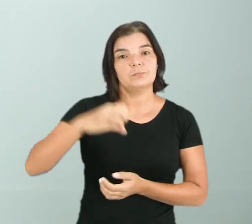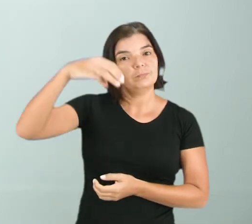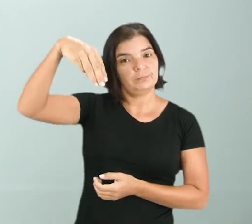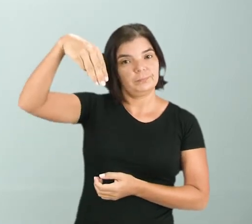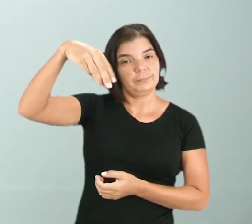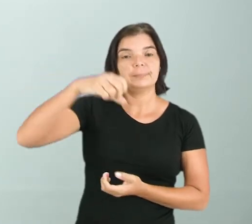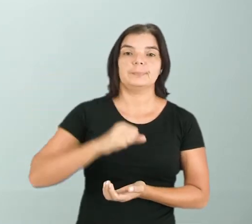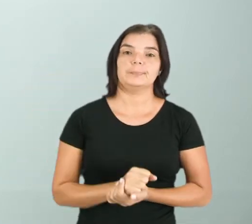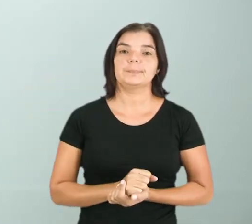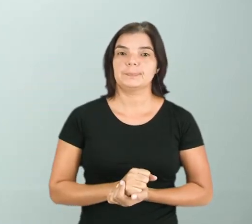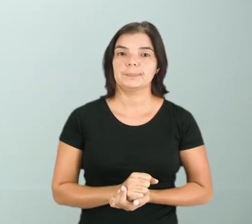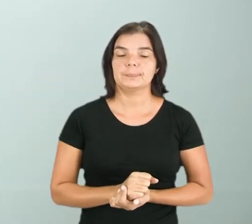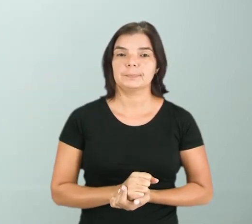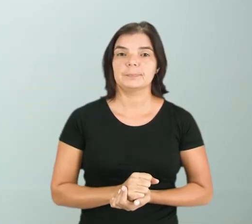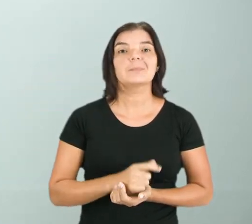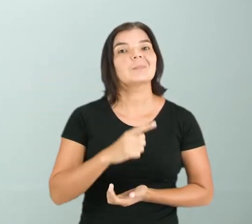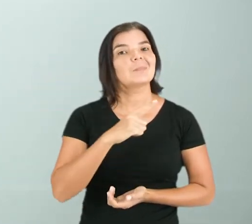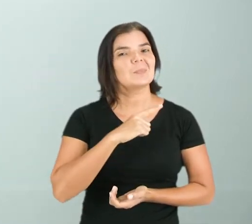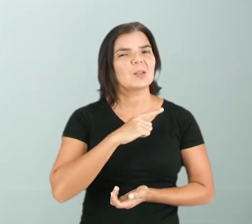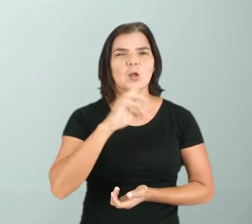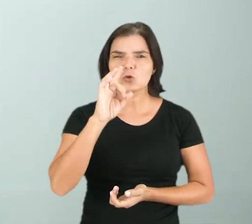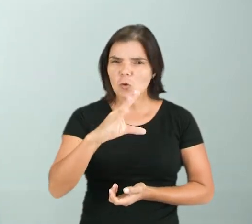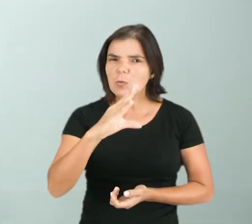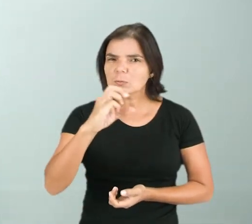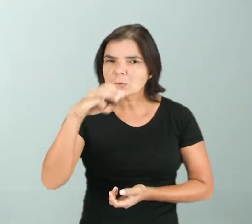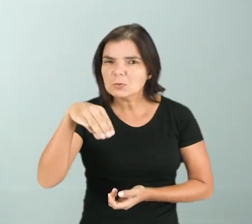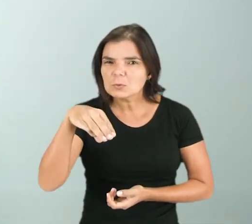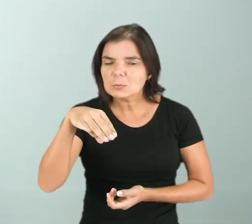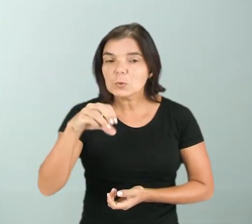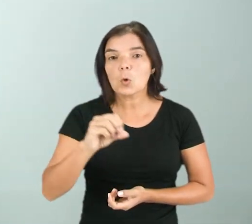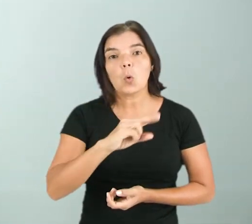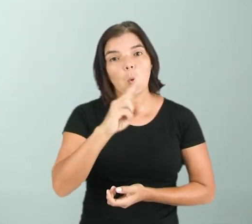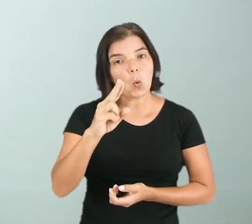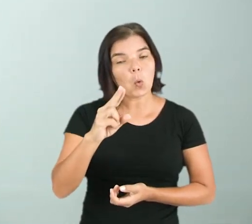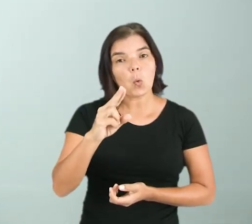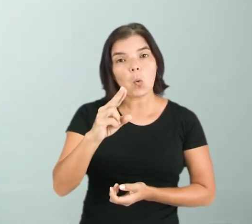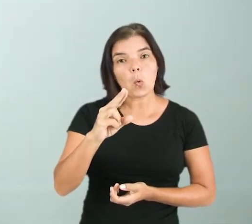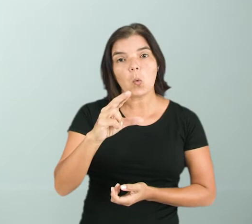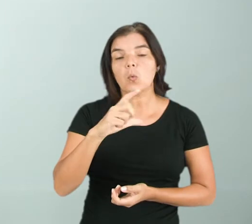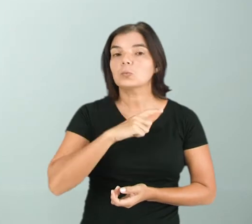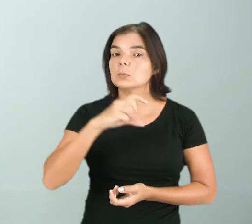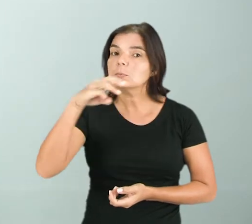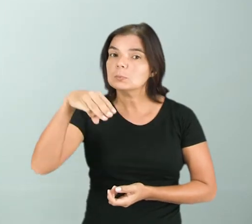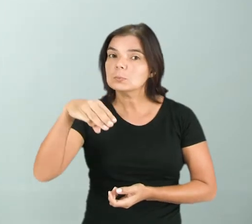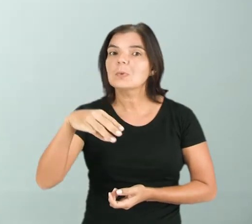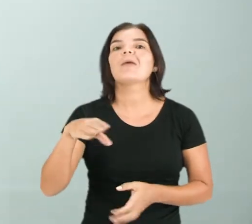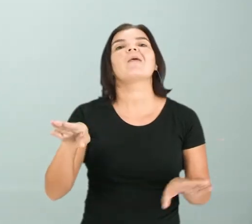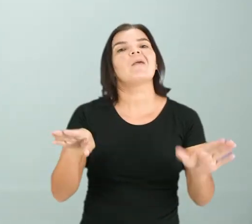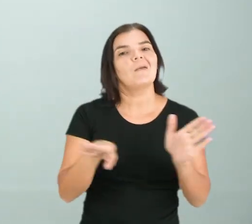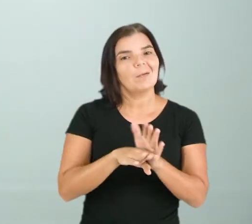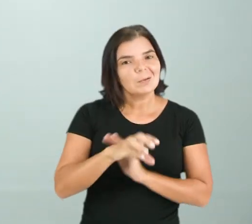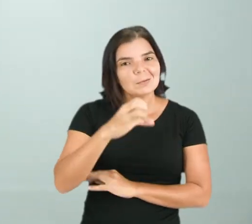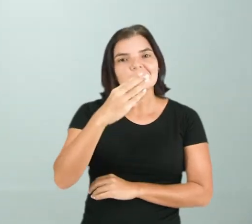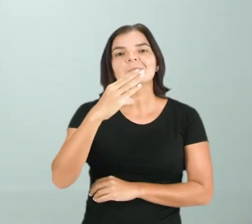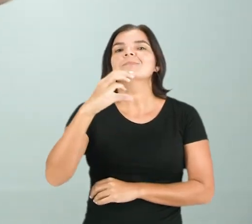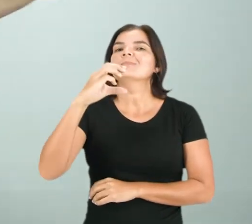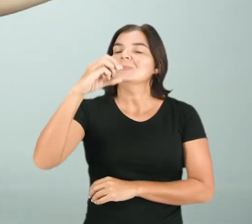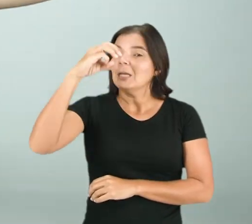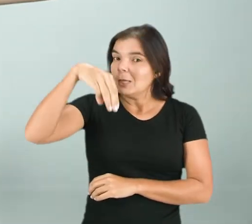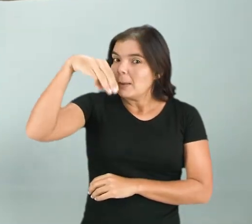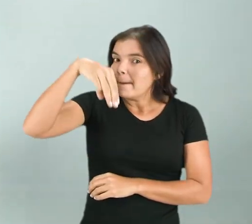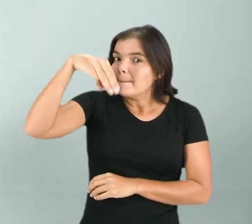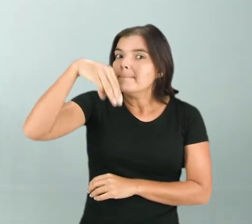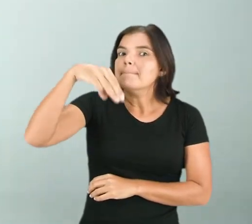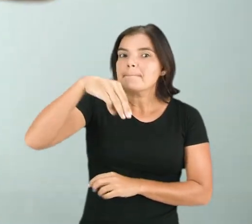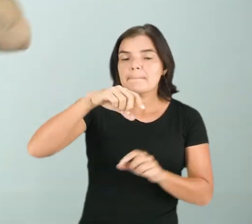metro? Ele tem só centímetros? Ou ele não chega a ter metro? Ele chega a ter metro, né? De